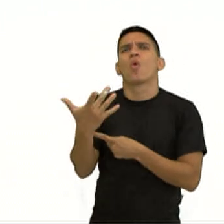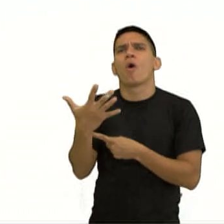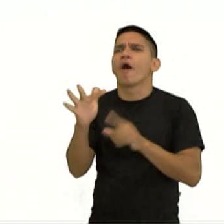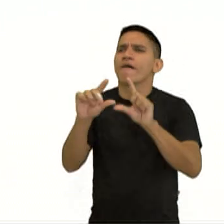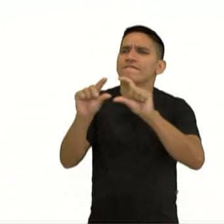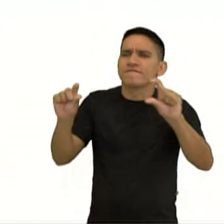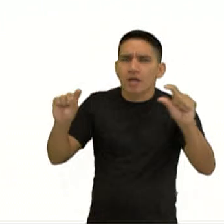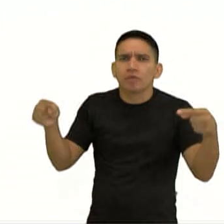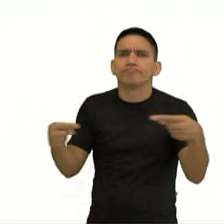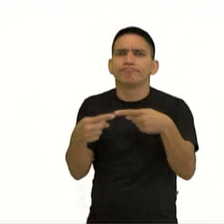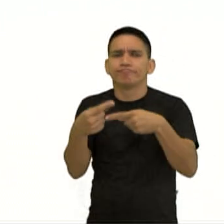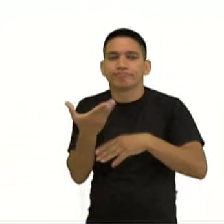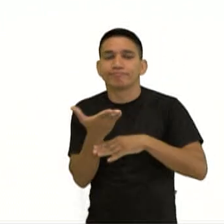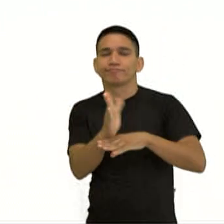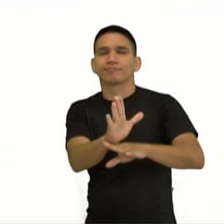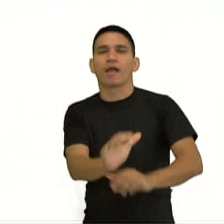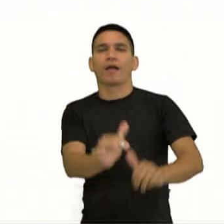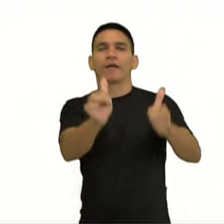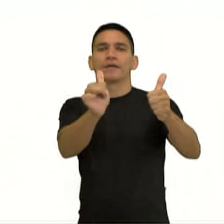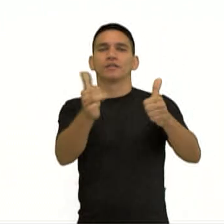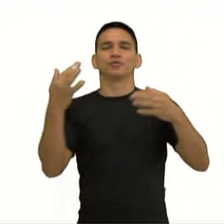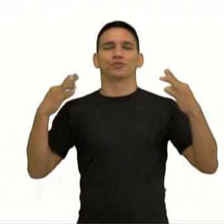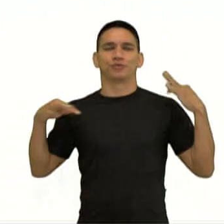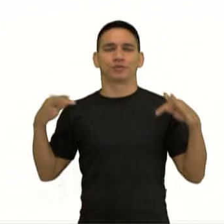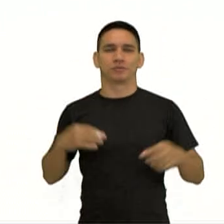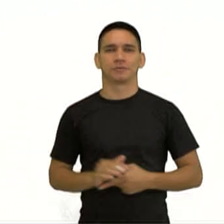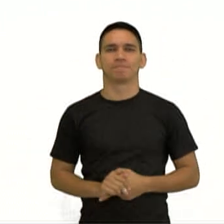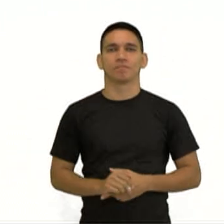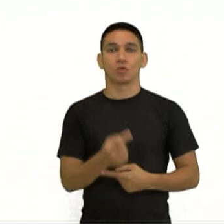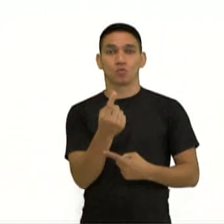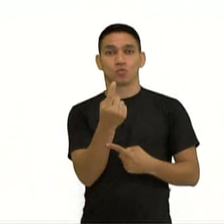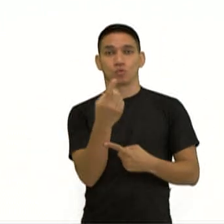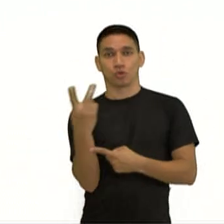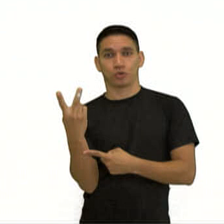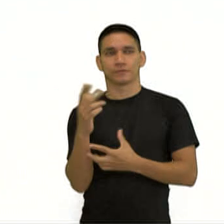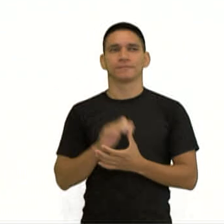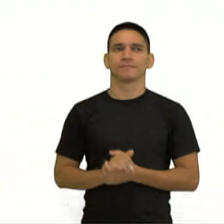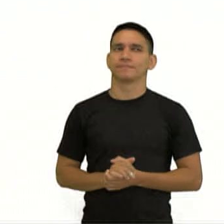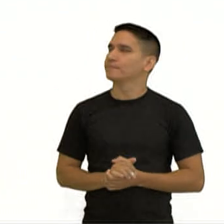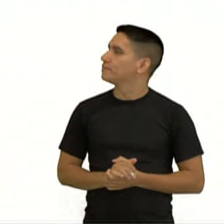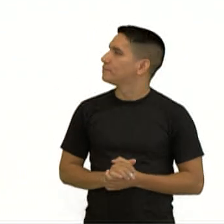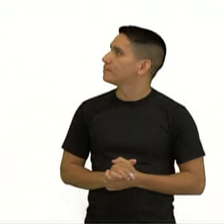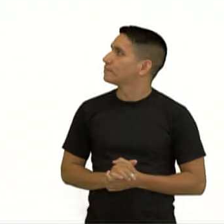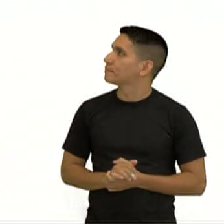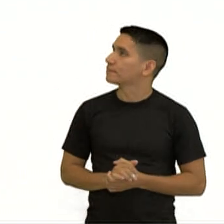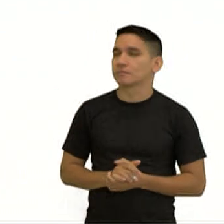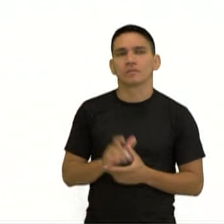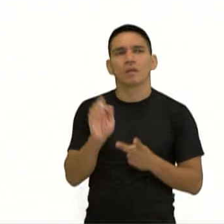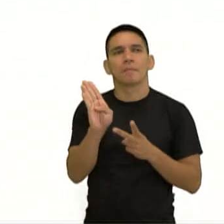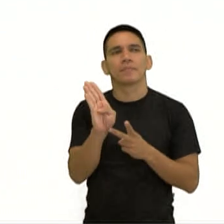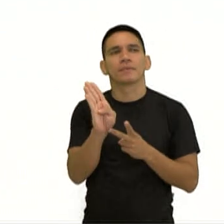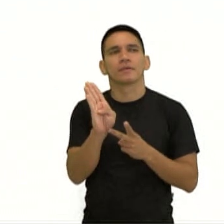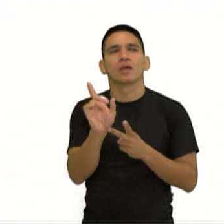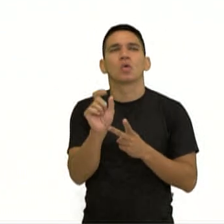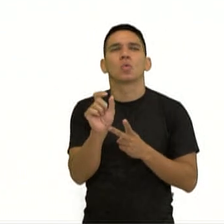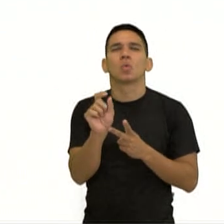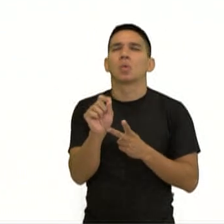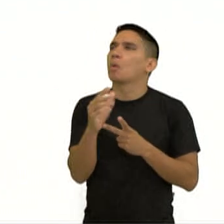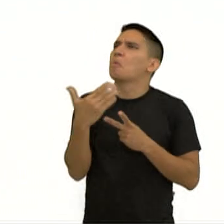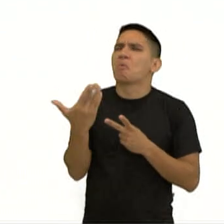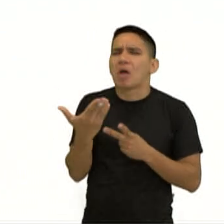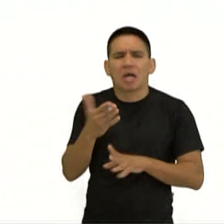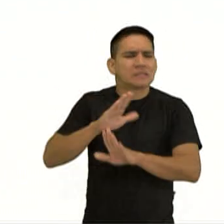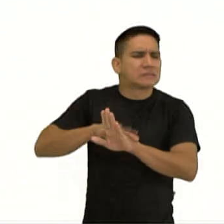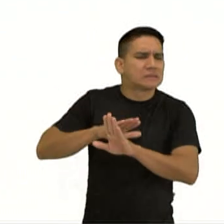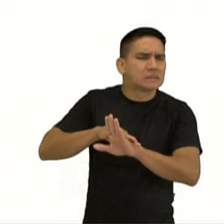benefícios para o turismo? A, 1 e 2. Qual delas traz um evento negativo, uma ideia, uma descrição